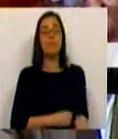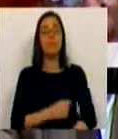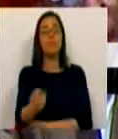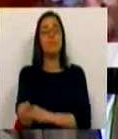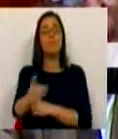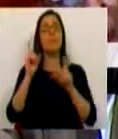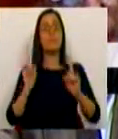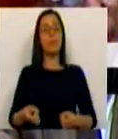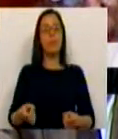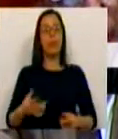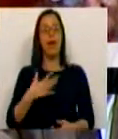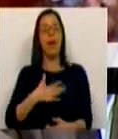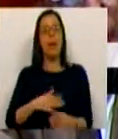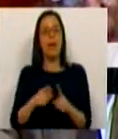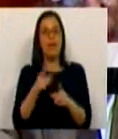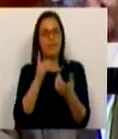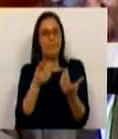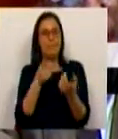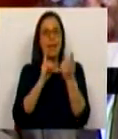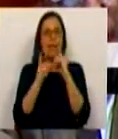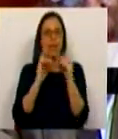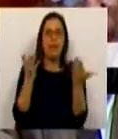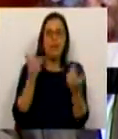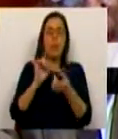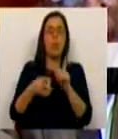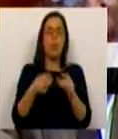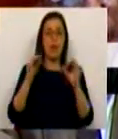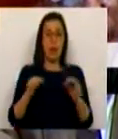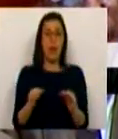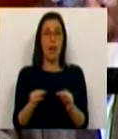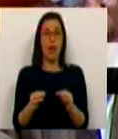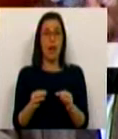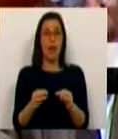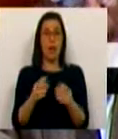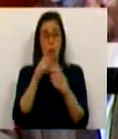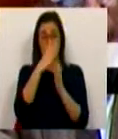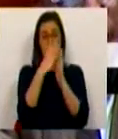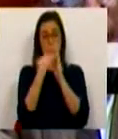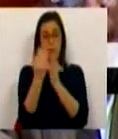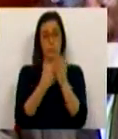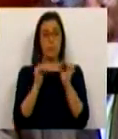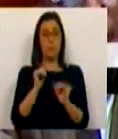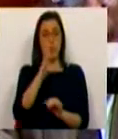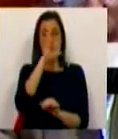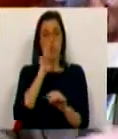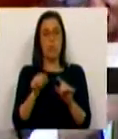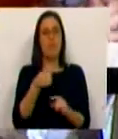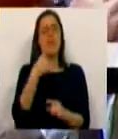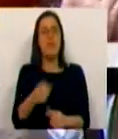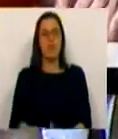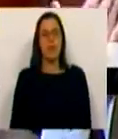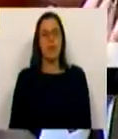Começaram por querer caricaturar aquilo que era o modelo económico do governo. E